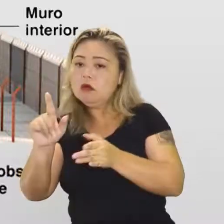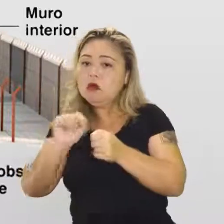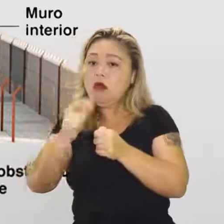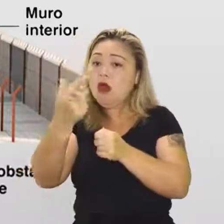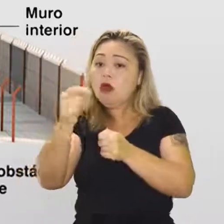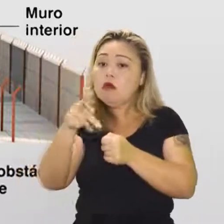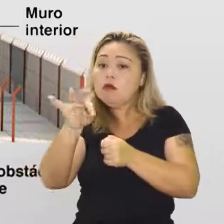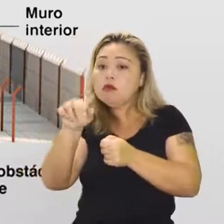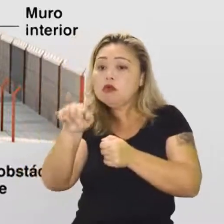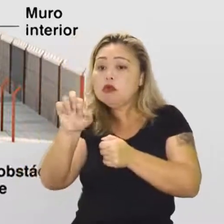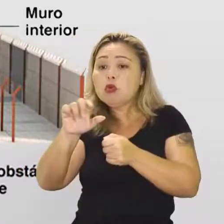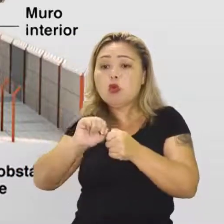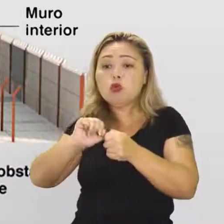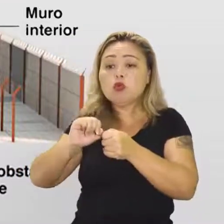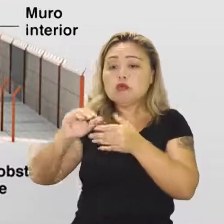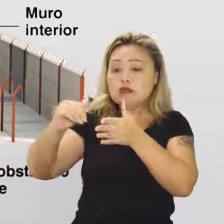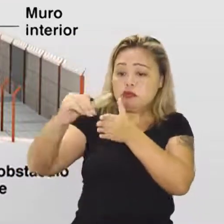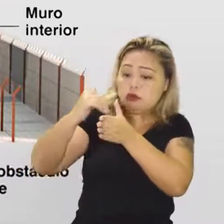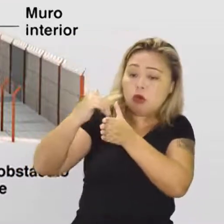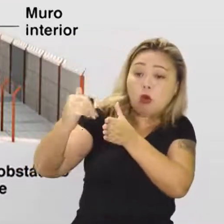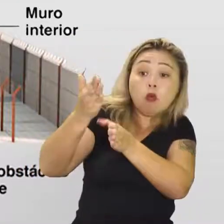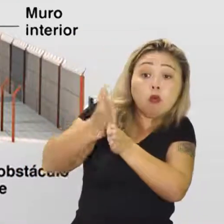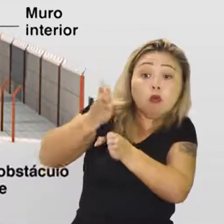bunkers, muro